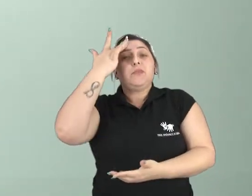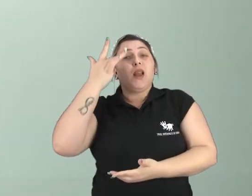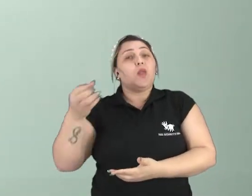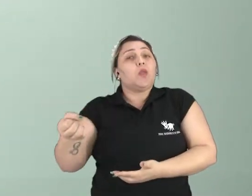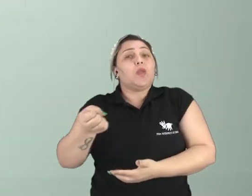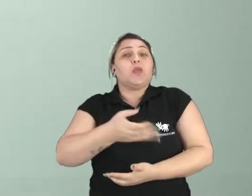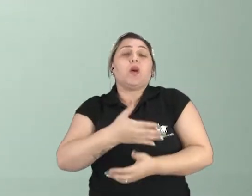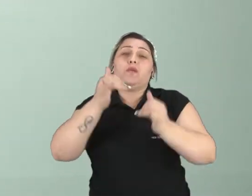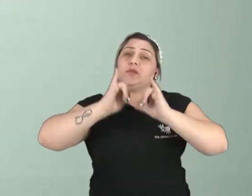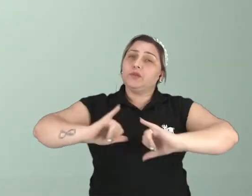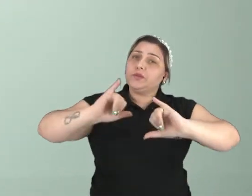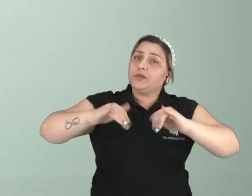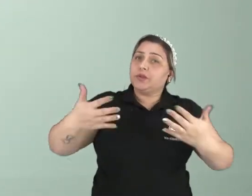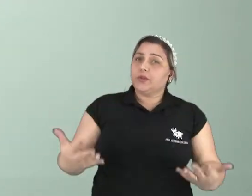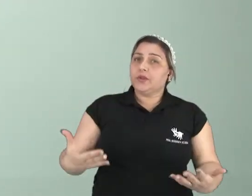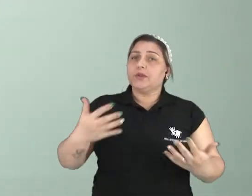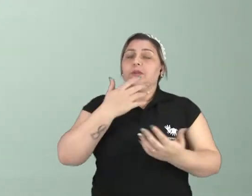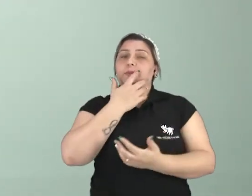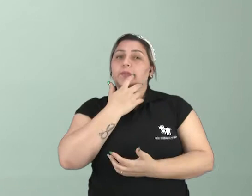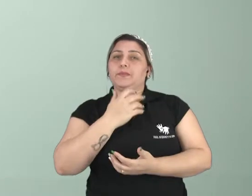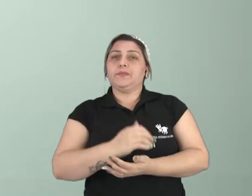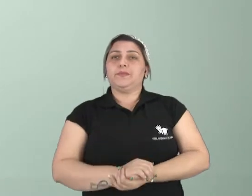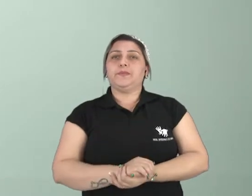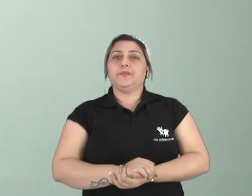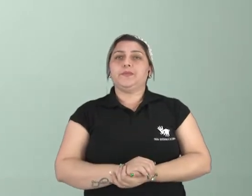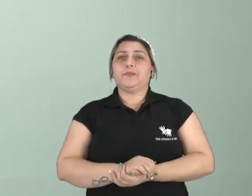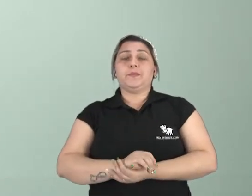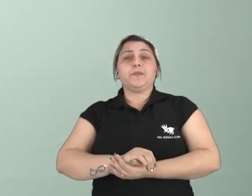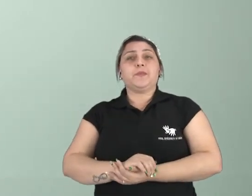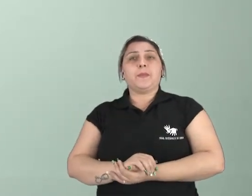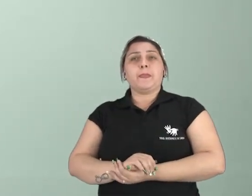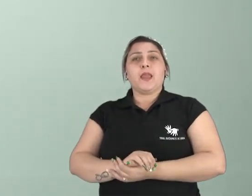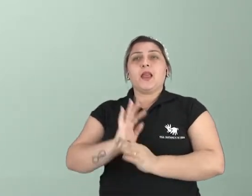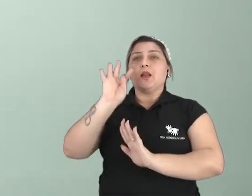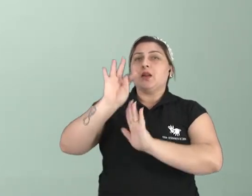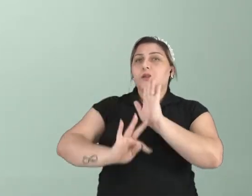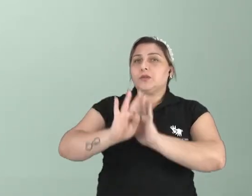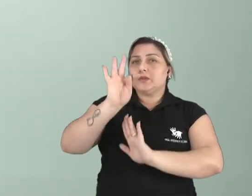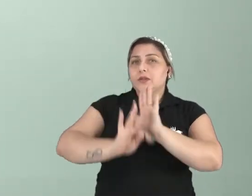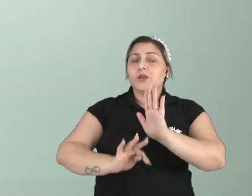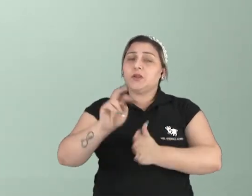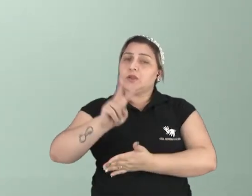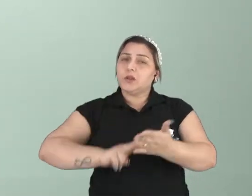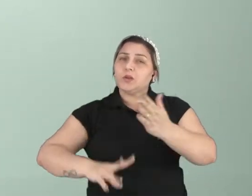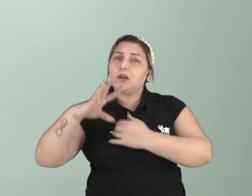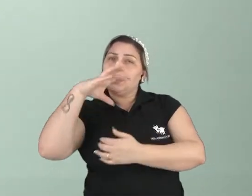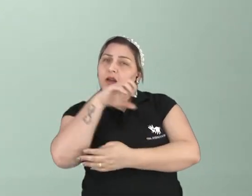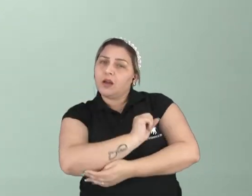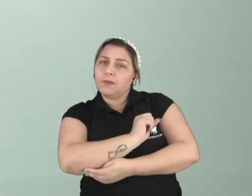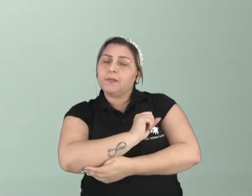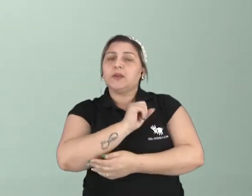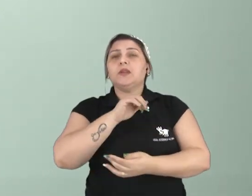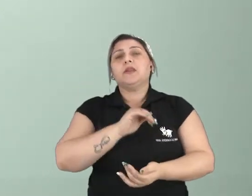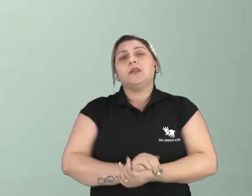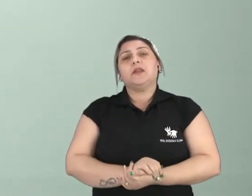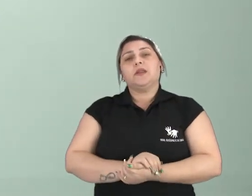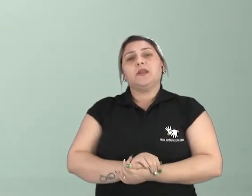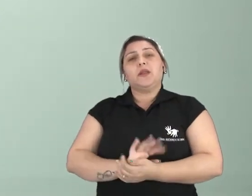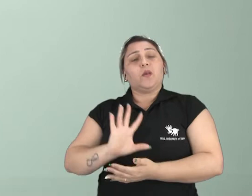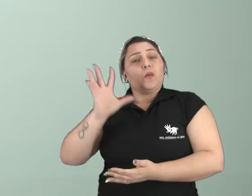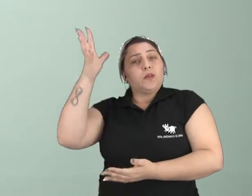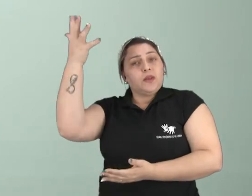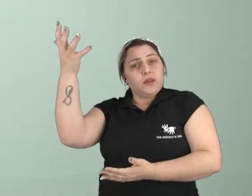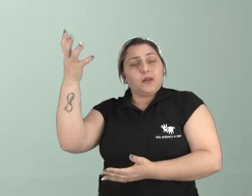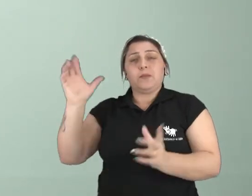uma nova situação sobre essa notícia de hoje. Então é um texto de leitura rápida, né, de fatos que